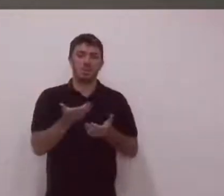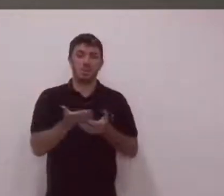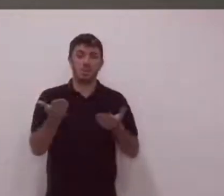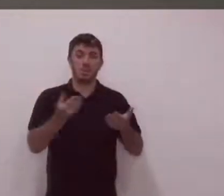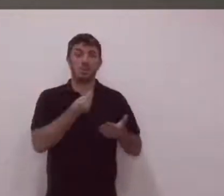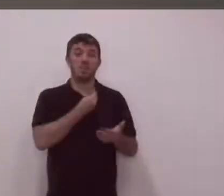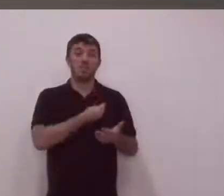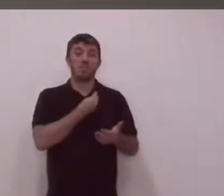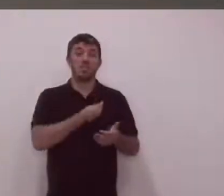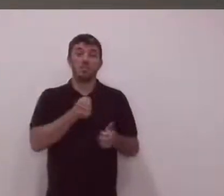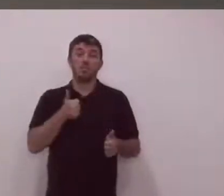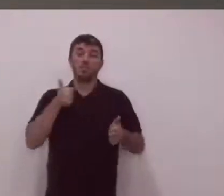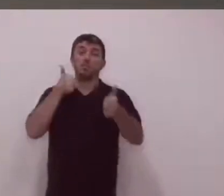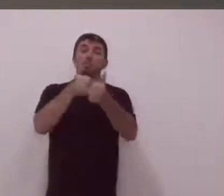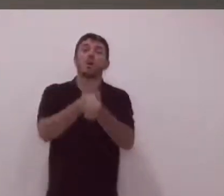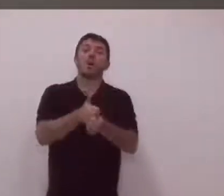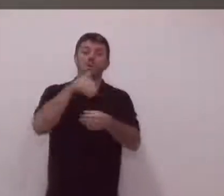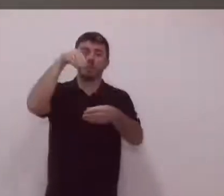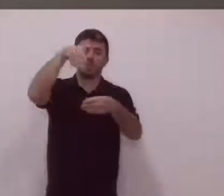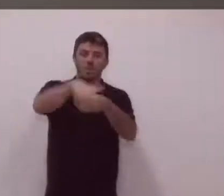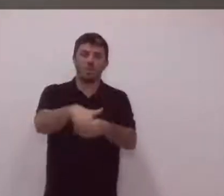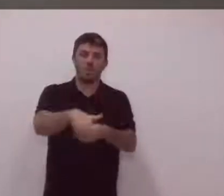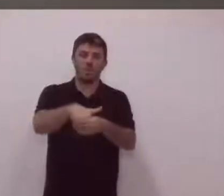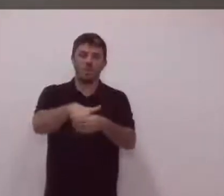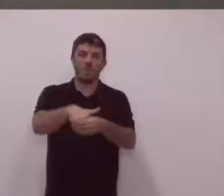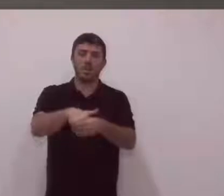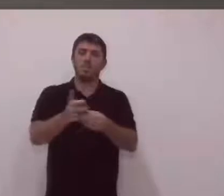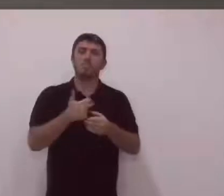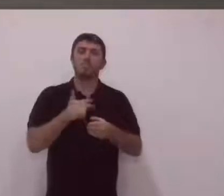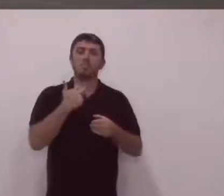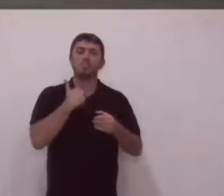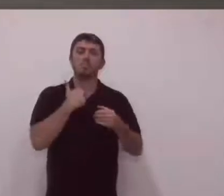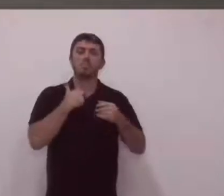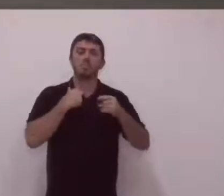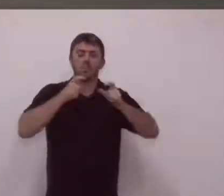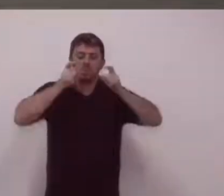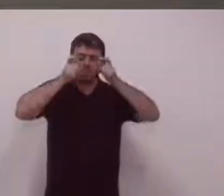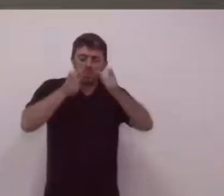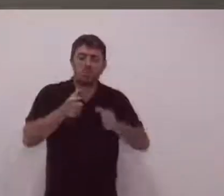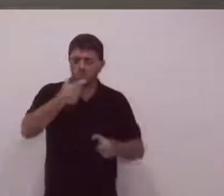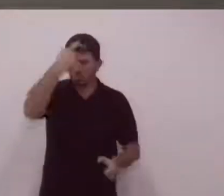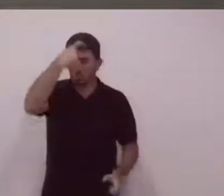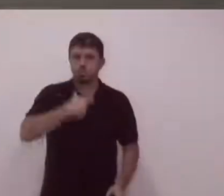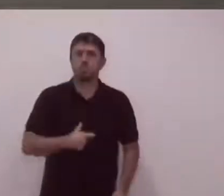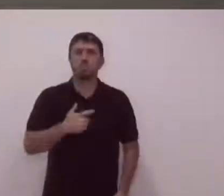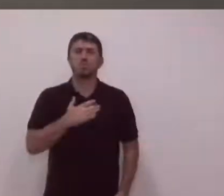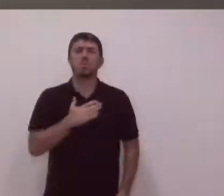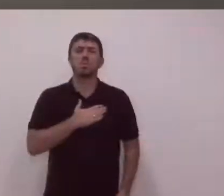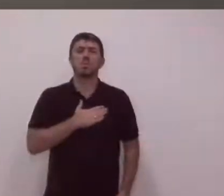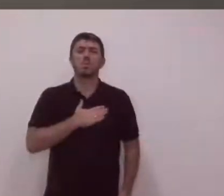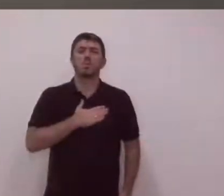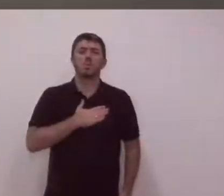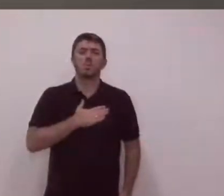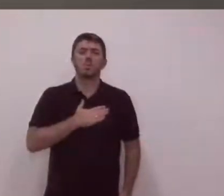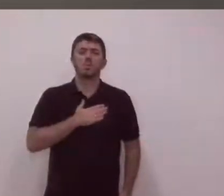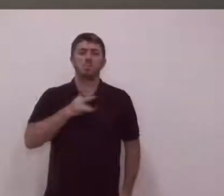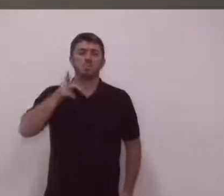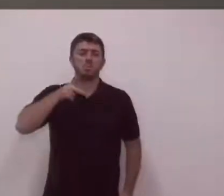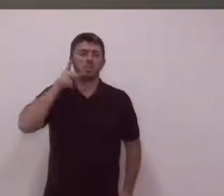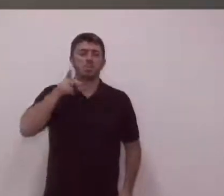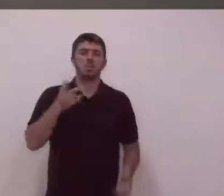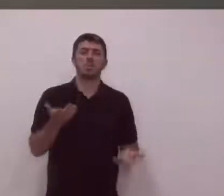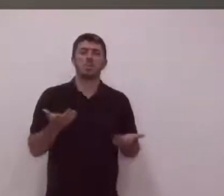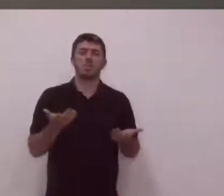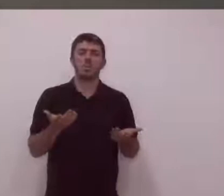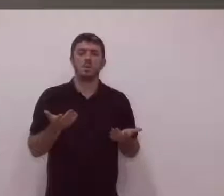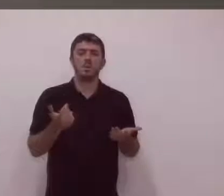mas a gente não pode deixar que o interesse político em se autopromover se sobrepõe aos interesses do município a gente tem